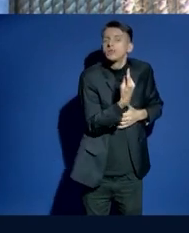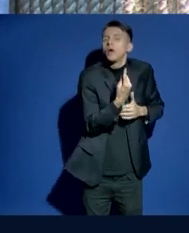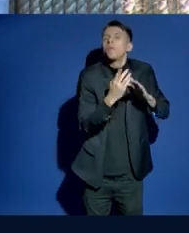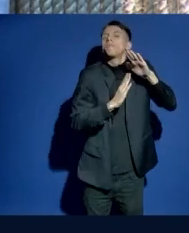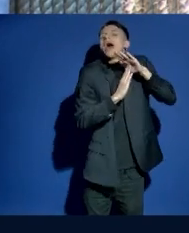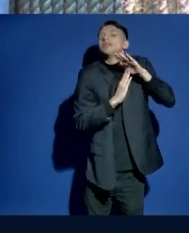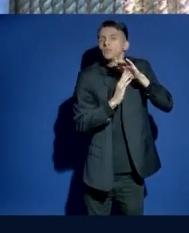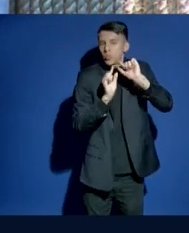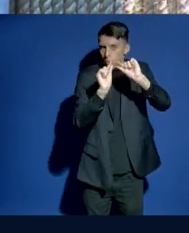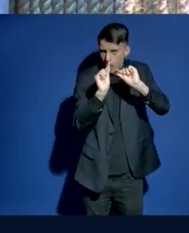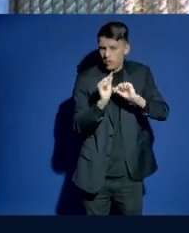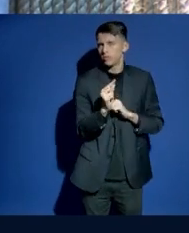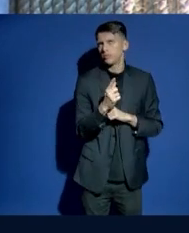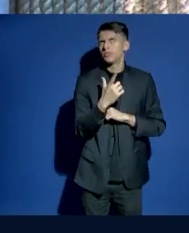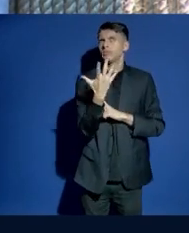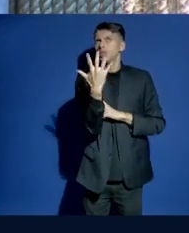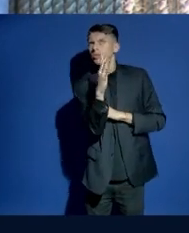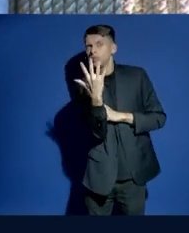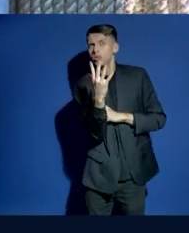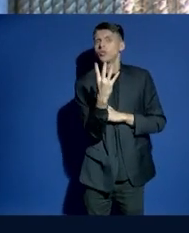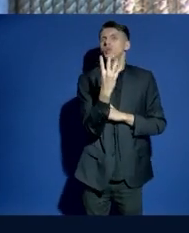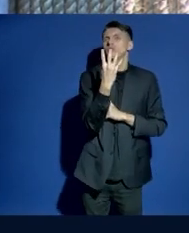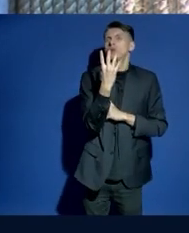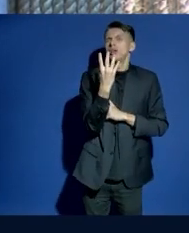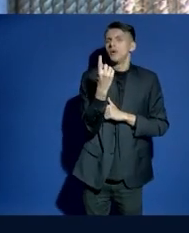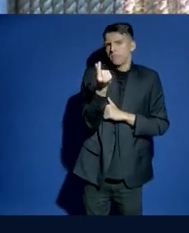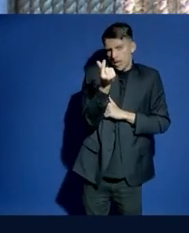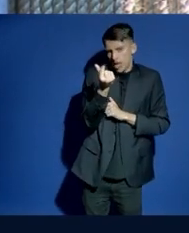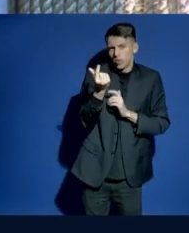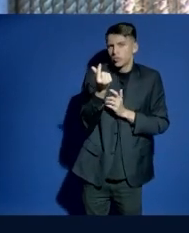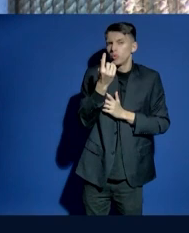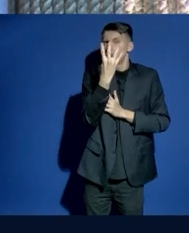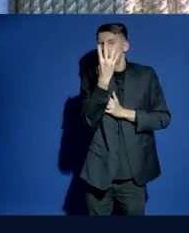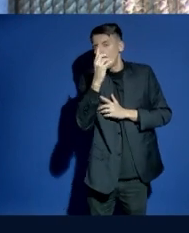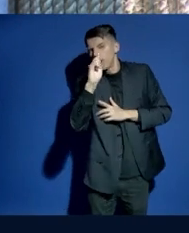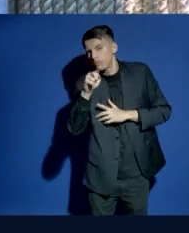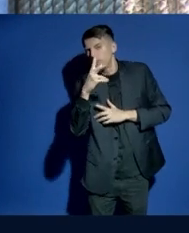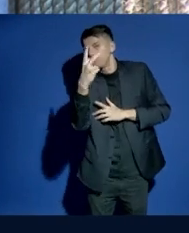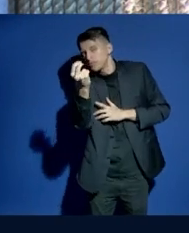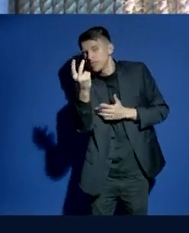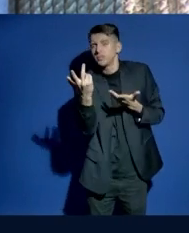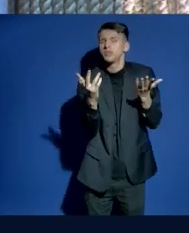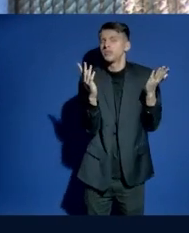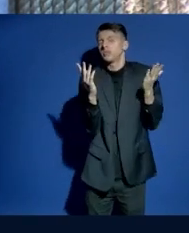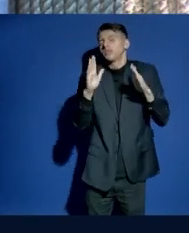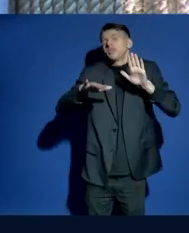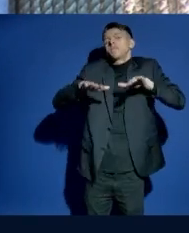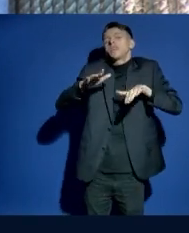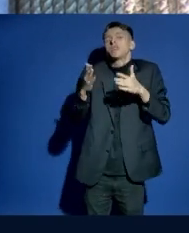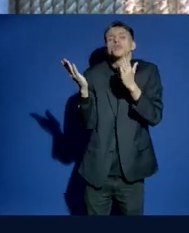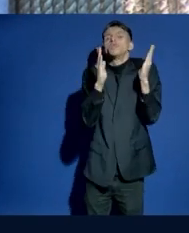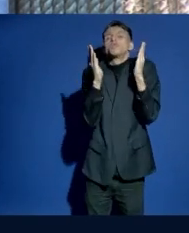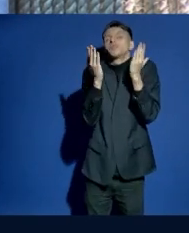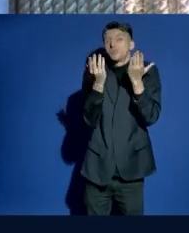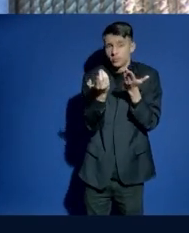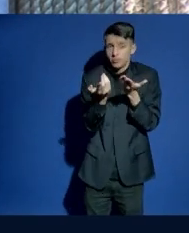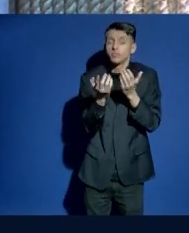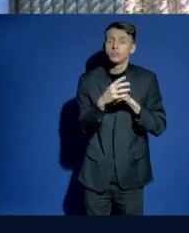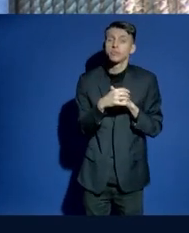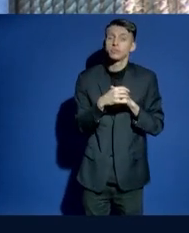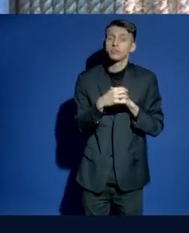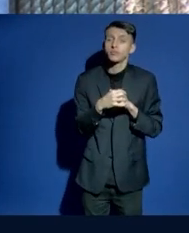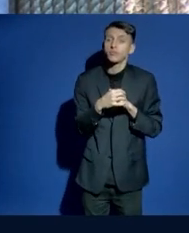fez que você tem aí um diesel equivalente de 4,20 a r$ 4,50 dependendo da época do ano e também o que você tem de